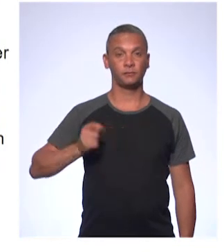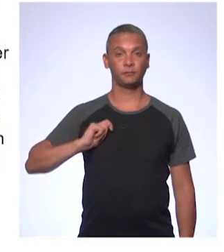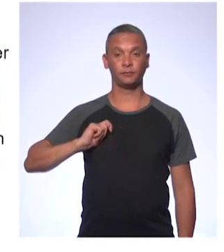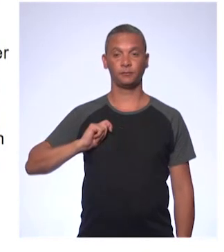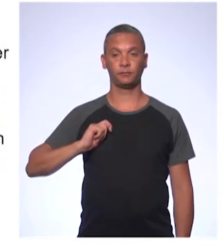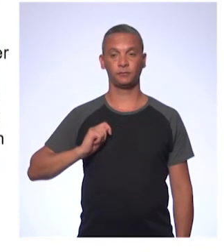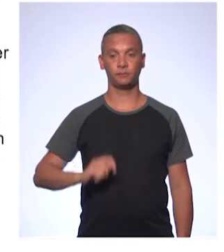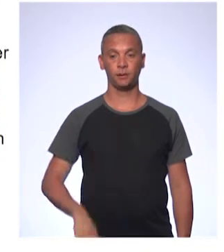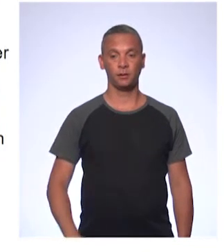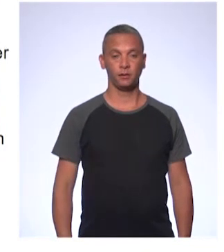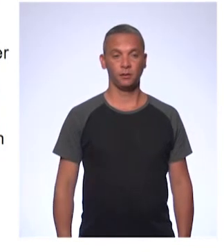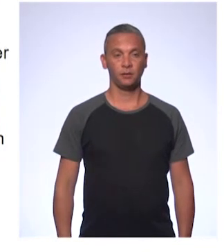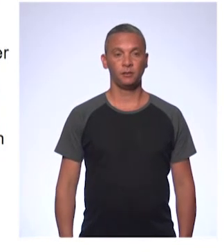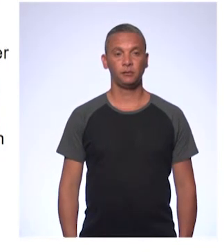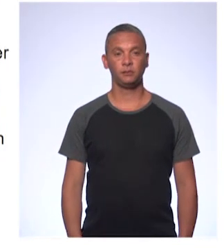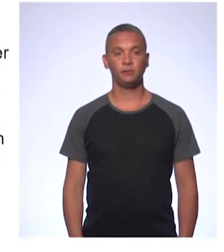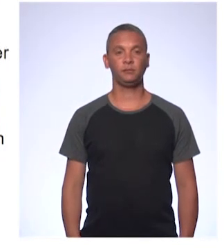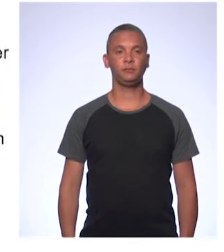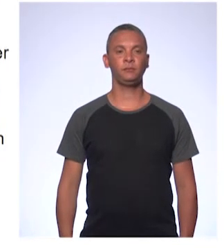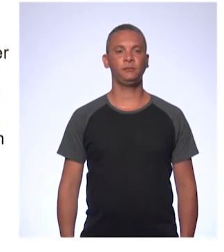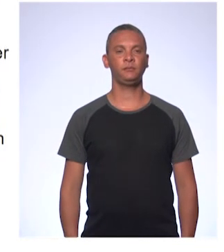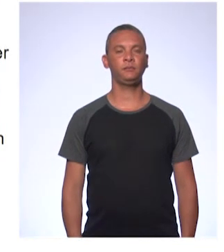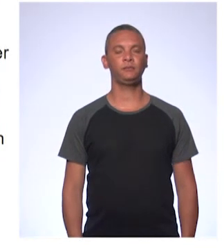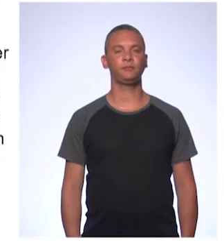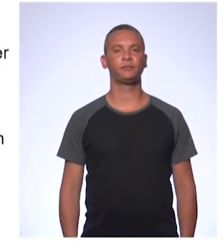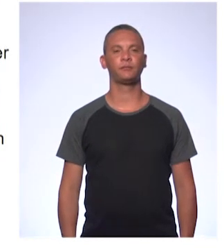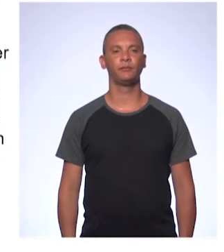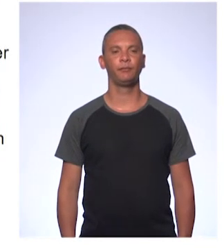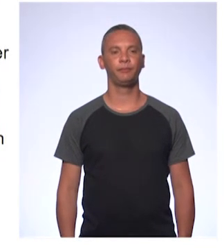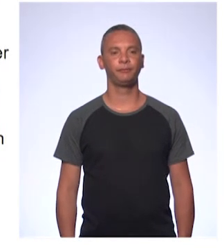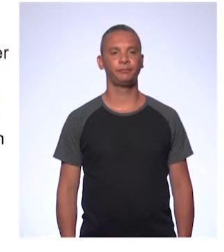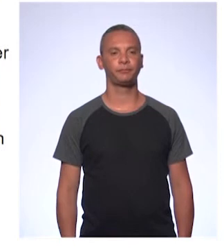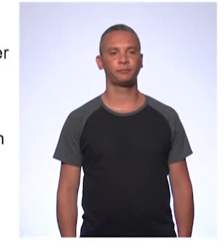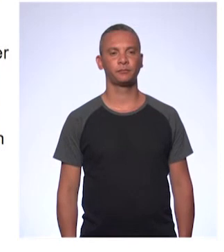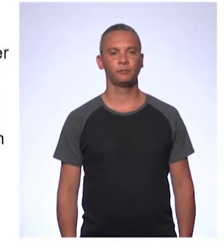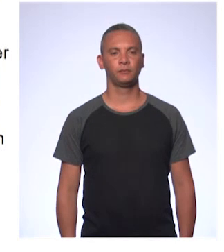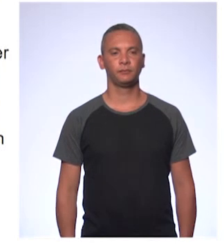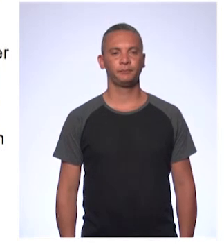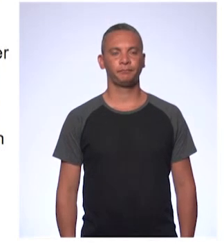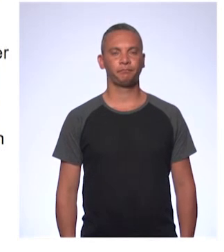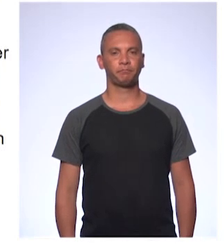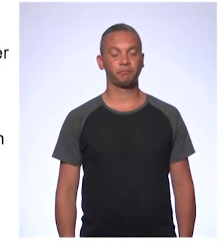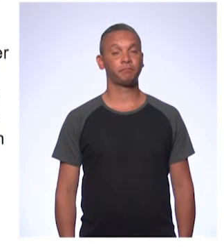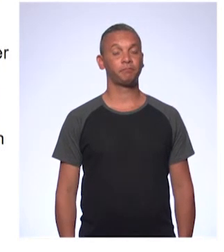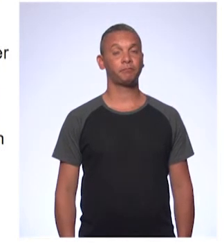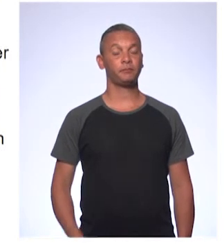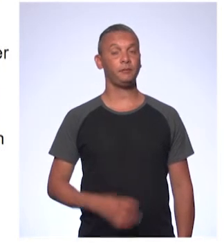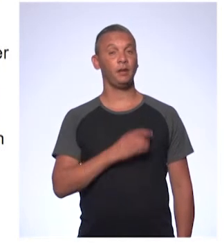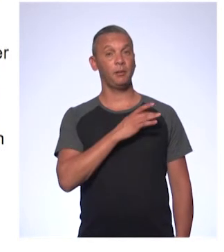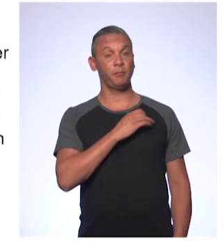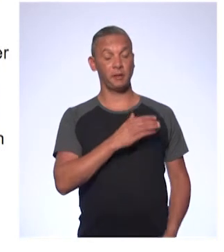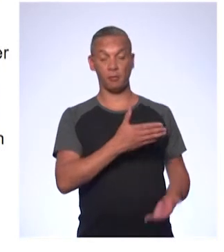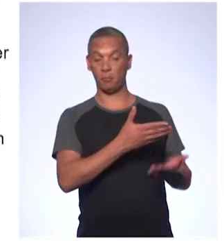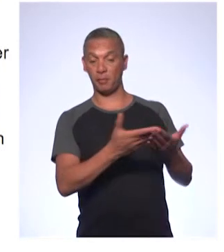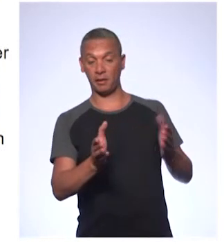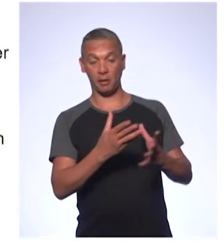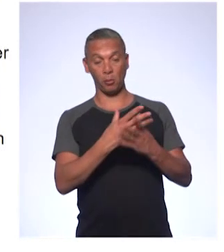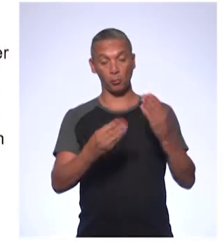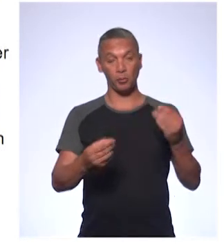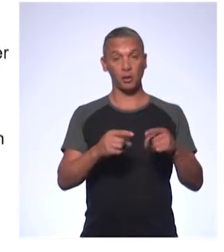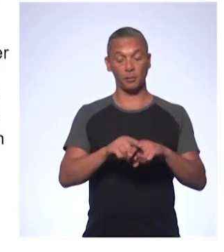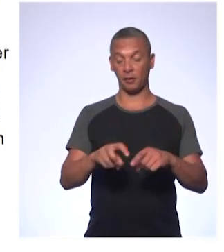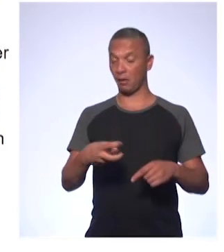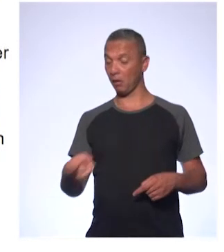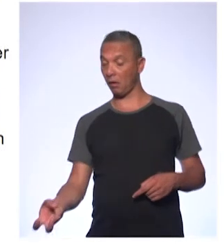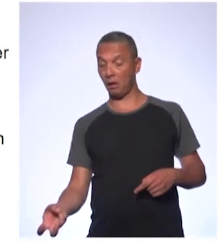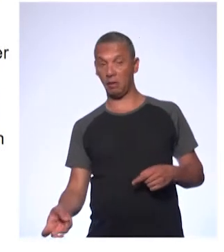Que lo roubem. Que caga no suelo, que te rompa. O medo de perder e o medo de que ele caia no chão, no suelo. Caiga é do